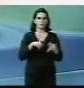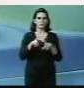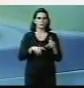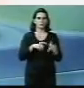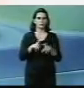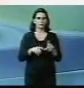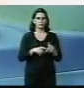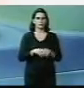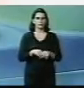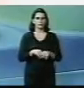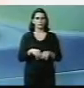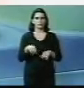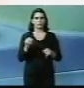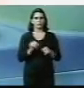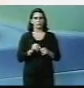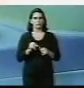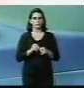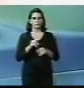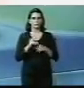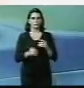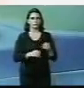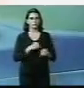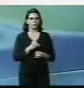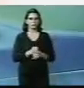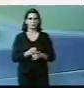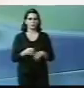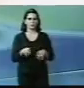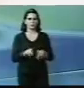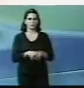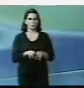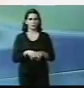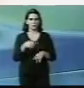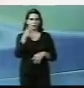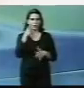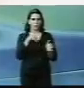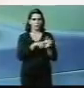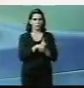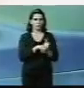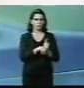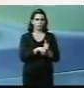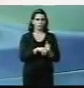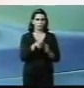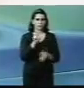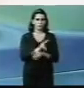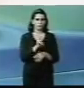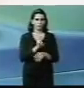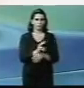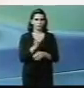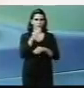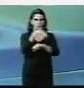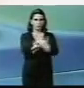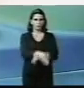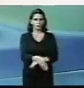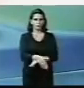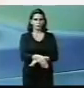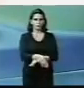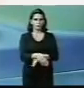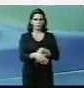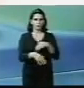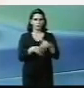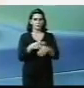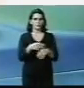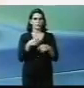né? Que eles fizerem na internet. E controlar o acesso conforme o desempenho